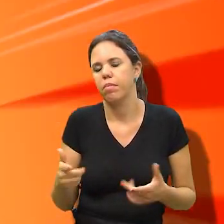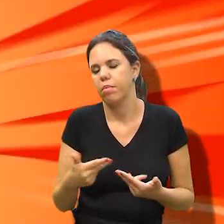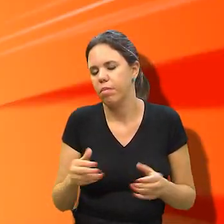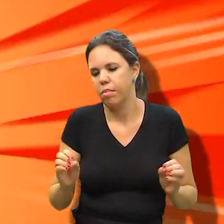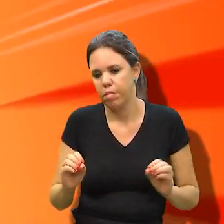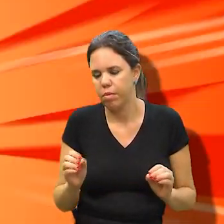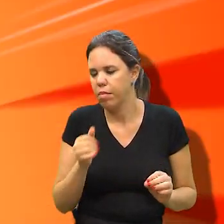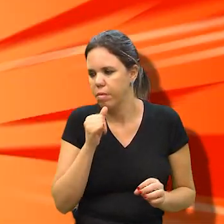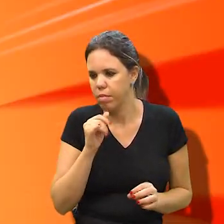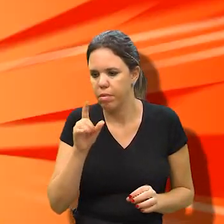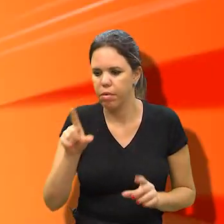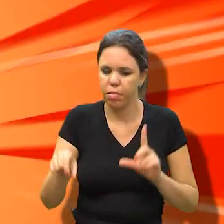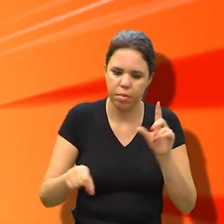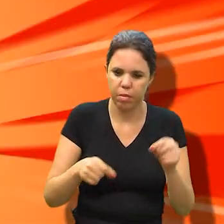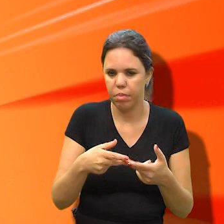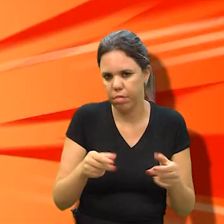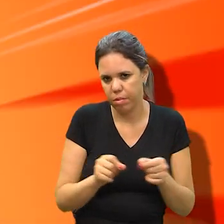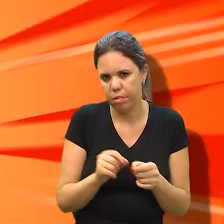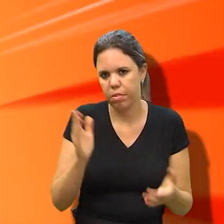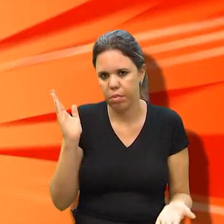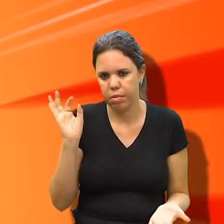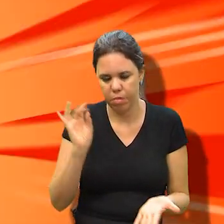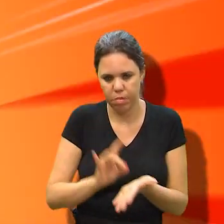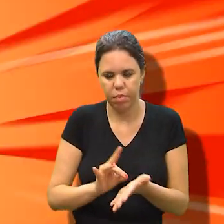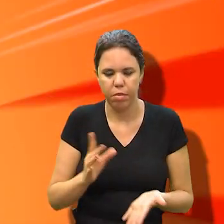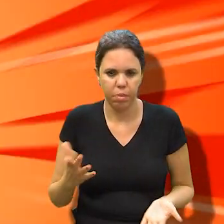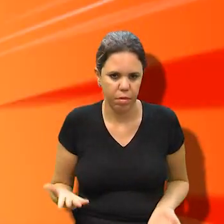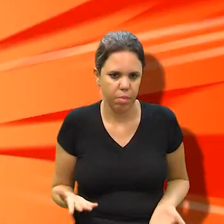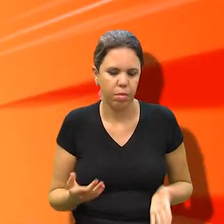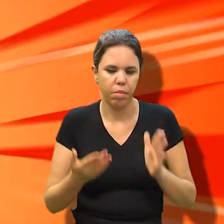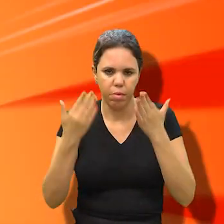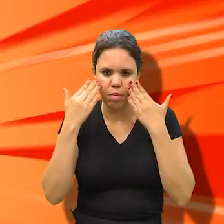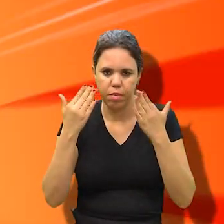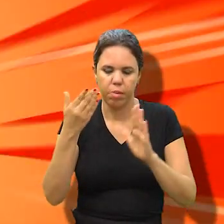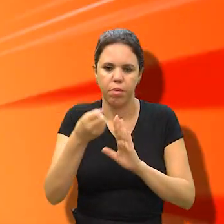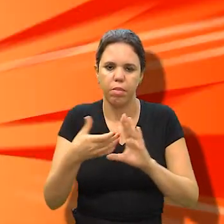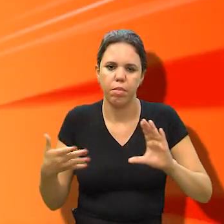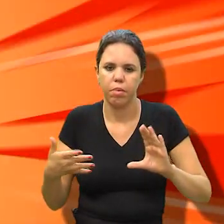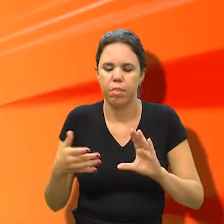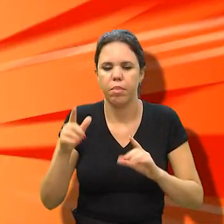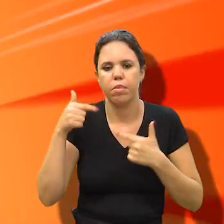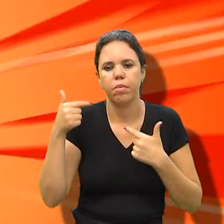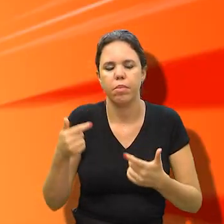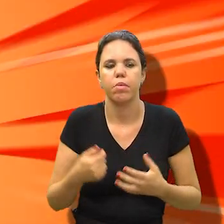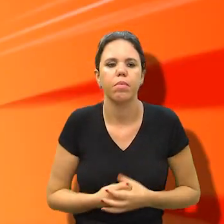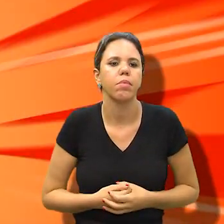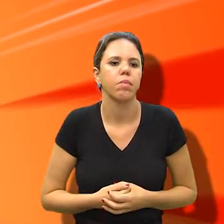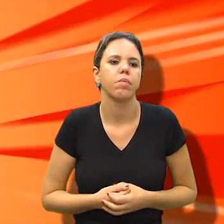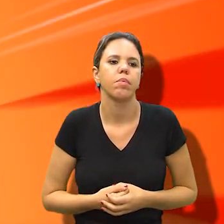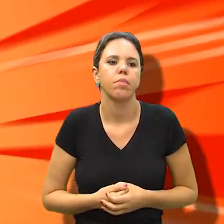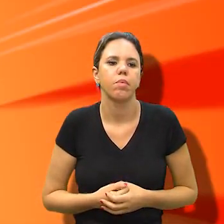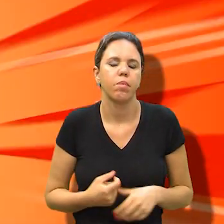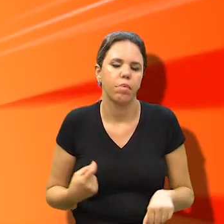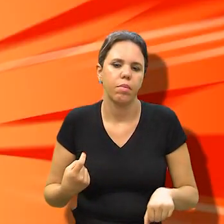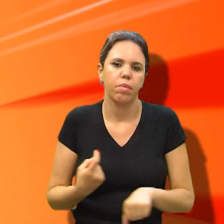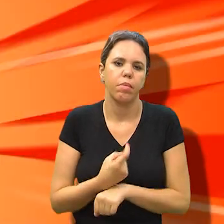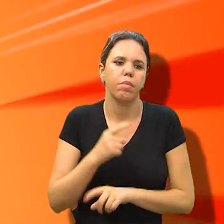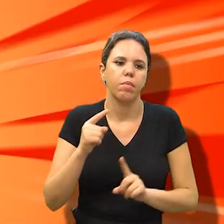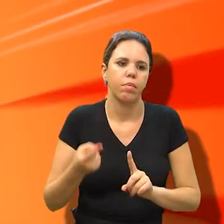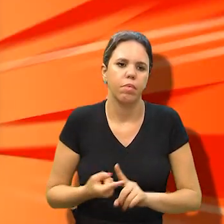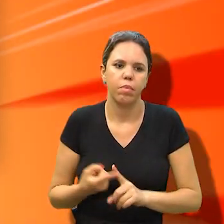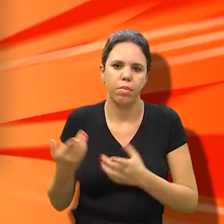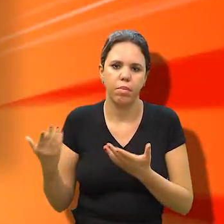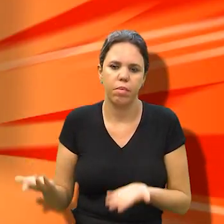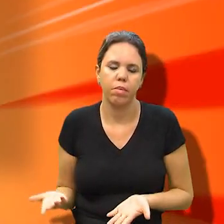Ou é isso, ou é aquilo. E eu trago isso, assim, muito característico do personagem. Tanto quando ele descobre sobre